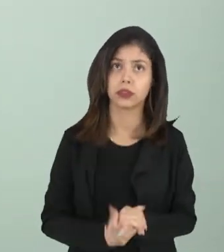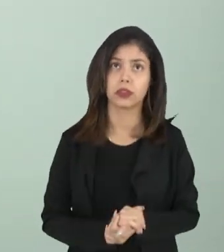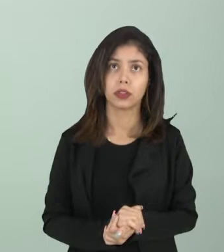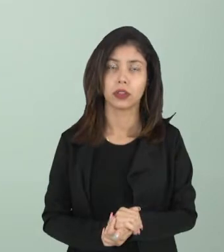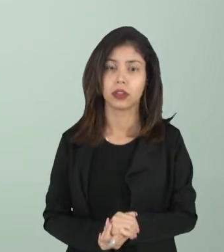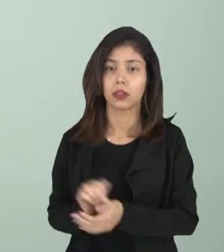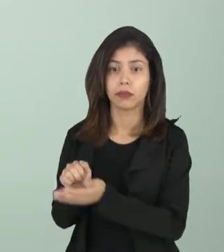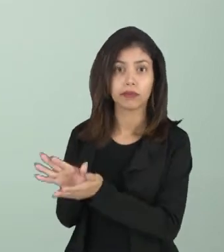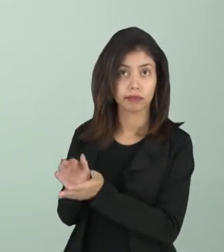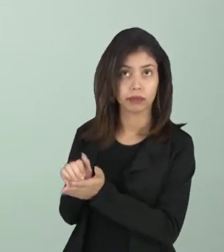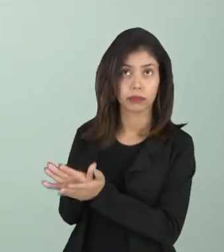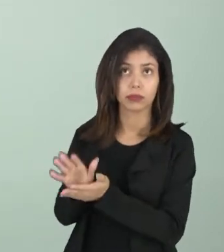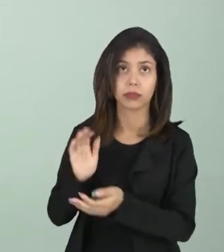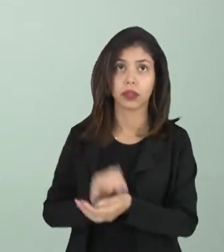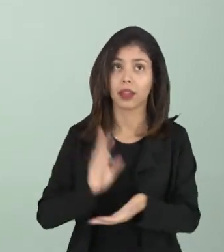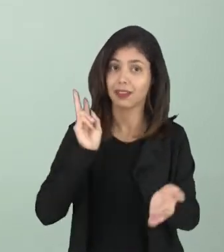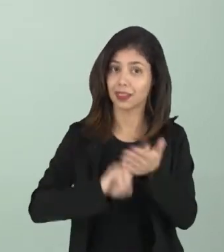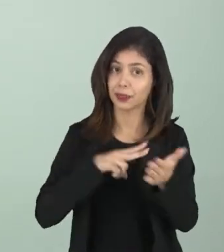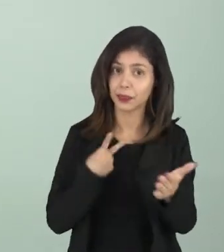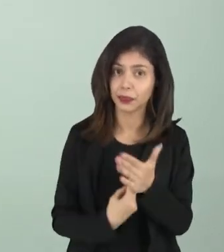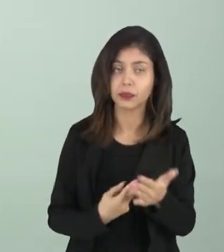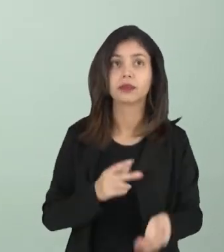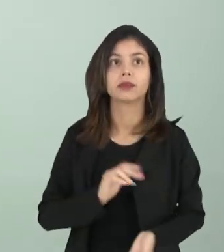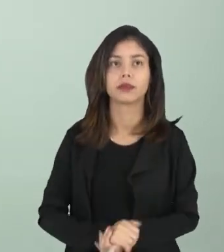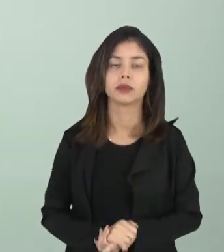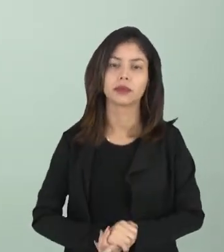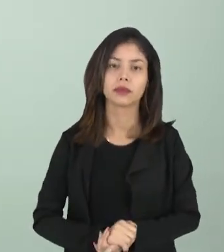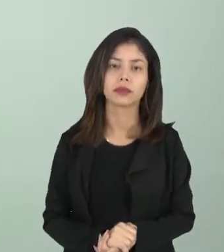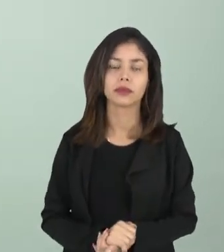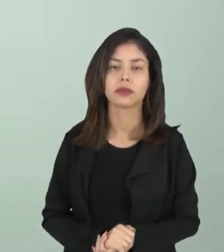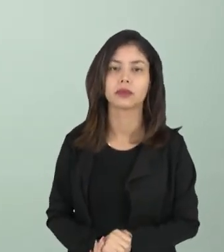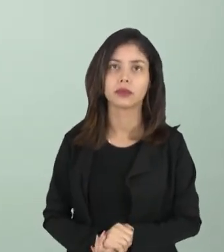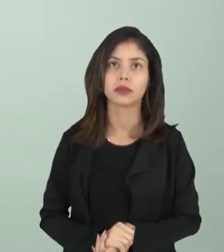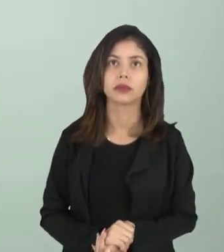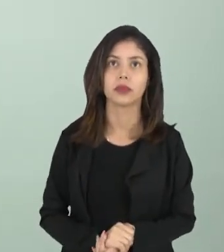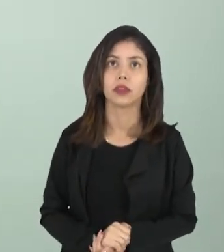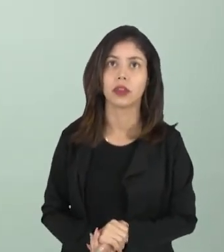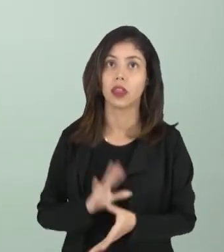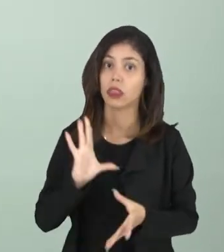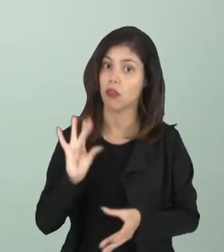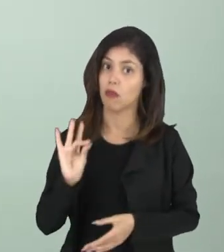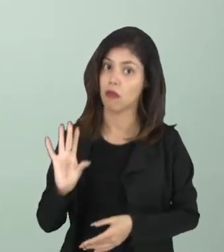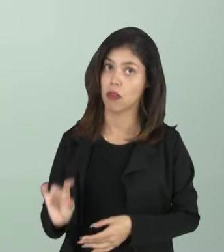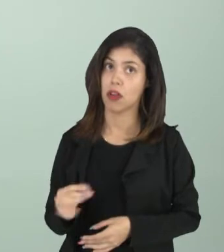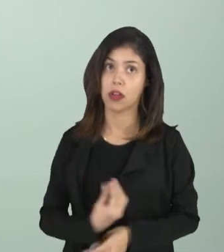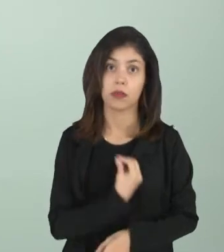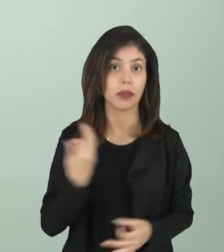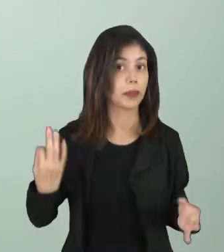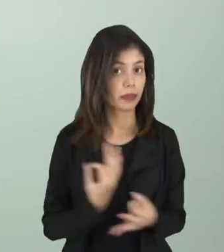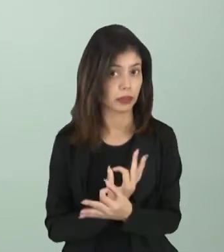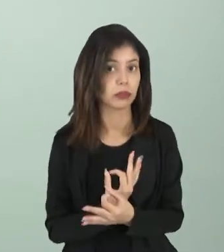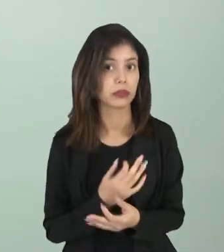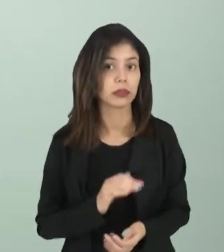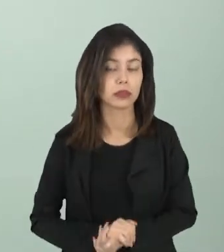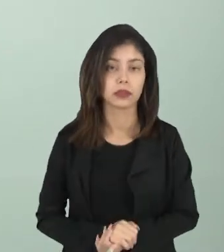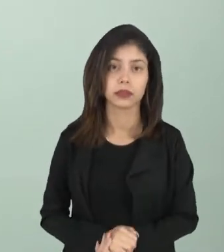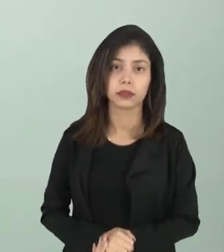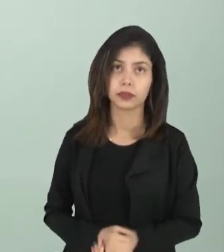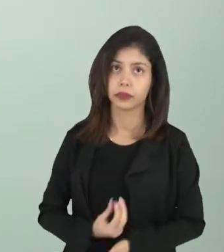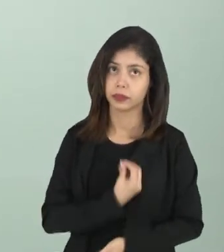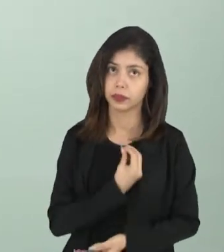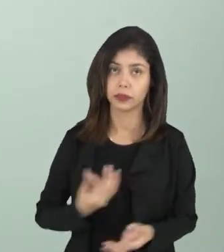que abandonar a tradução. Tradução não cola com present perfect.